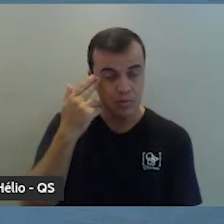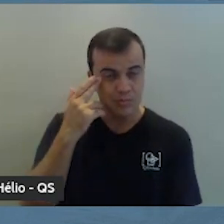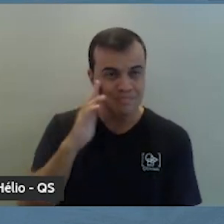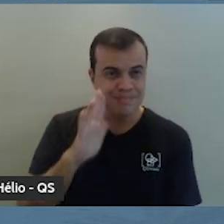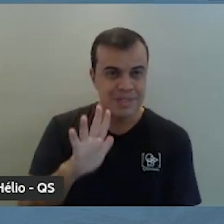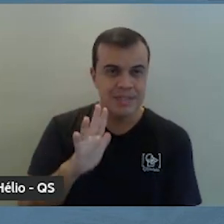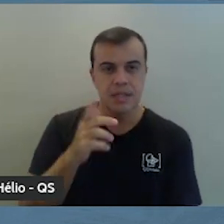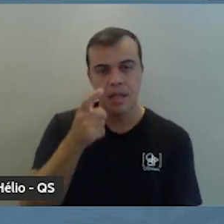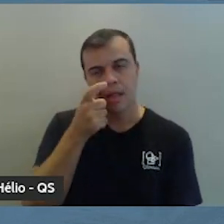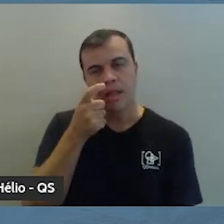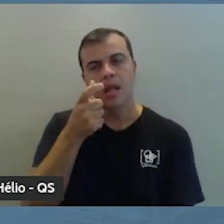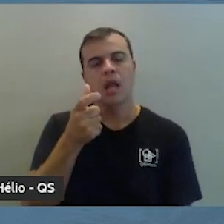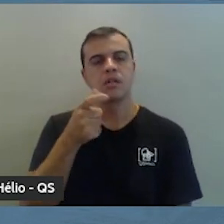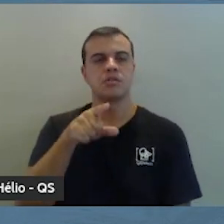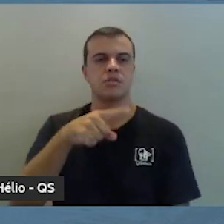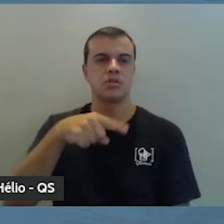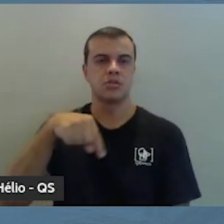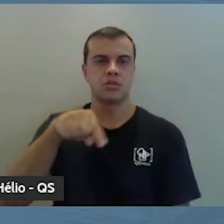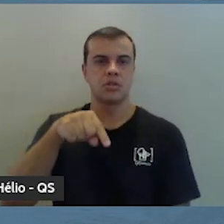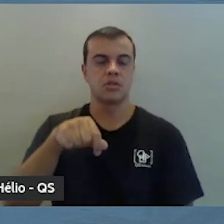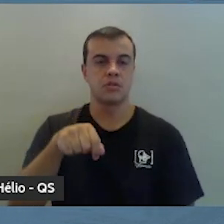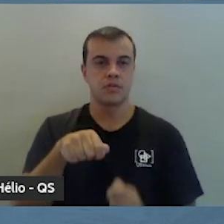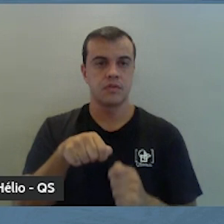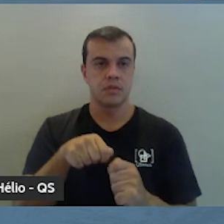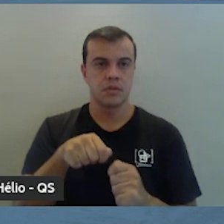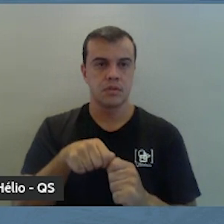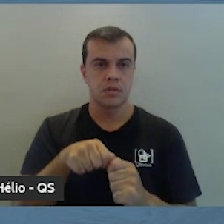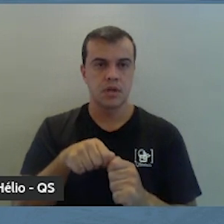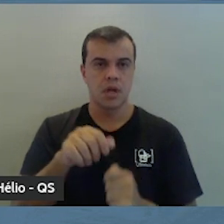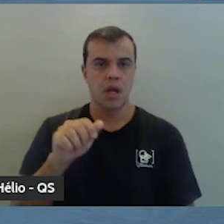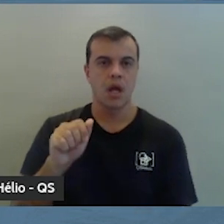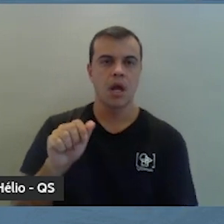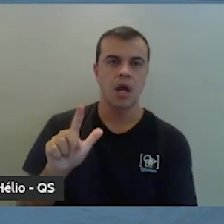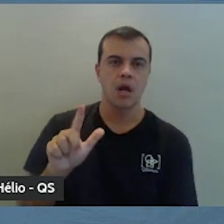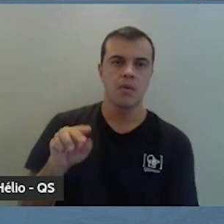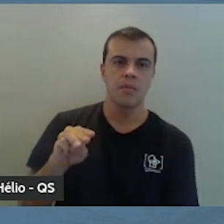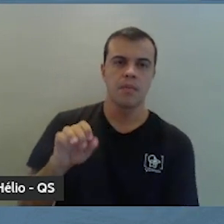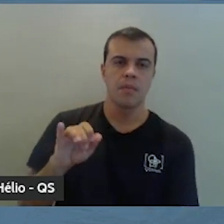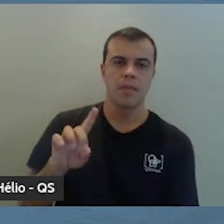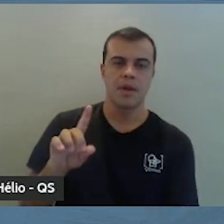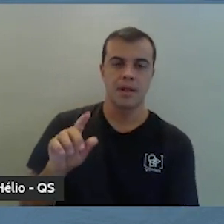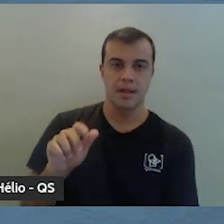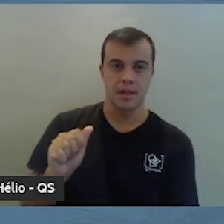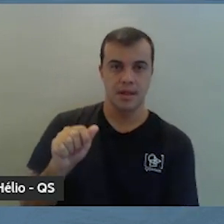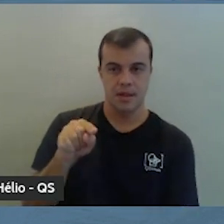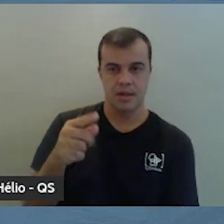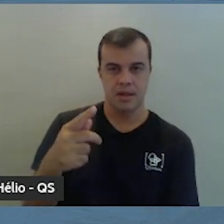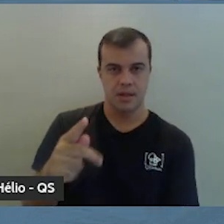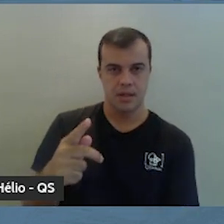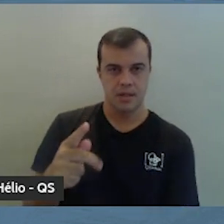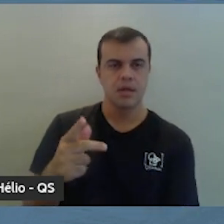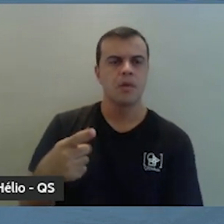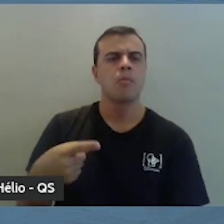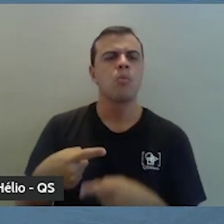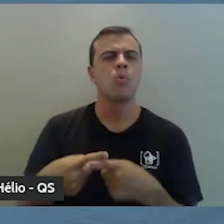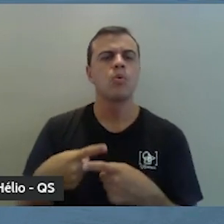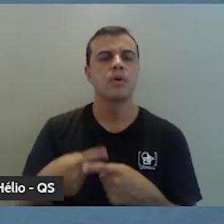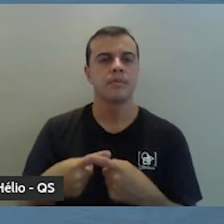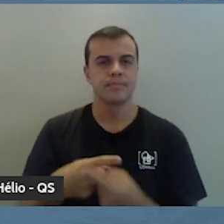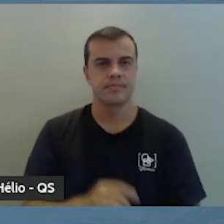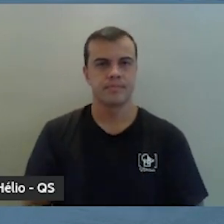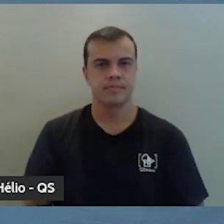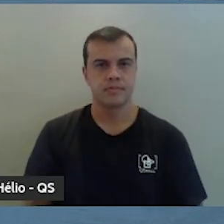muito interessante quando a gente cai no Almeida Júnior, quando a gente cai no caso de Almeida Júnior. Por quê?